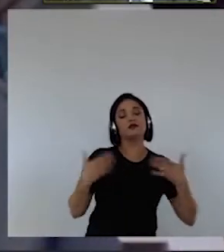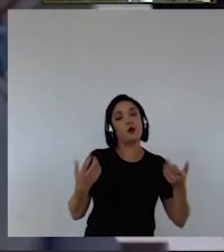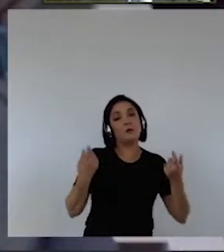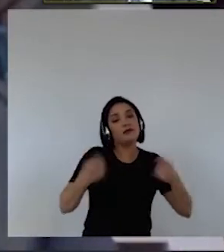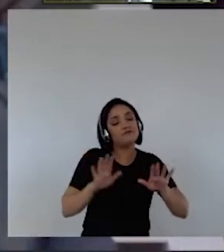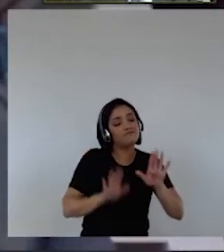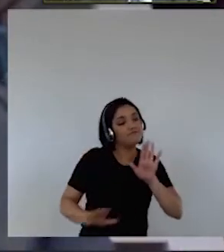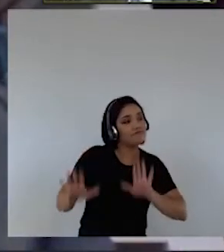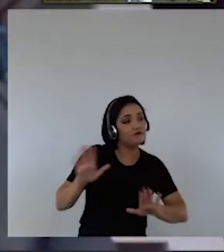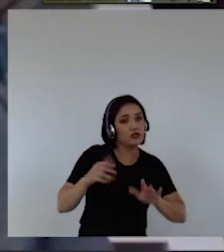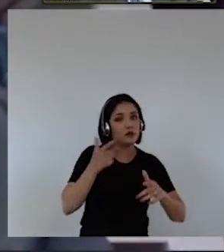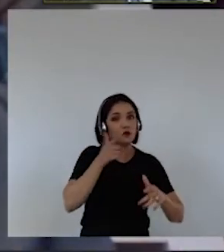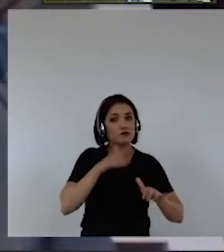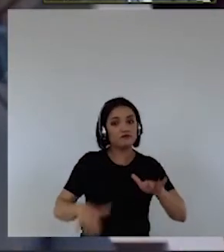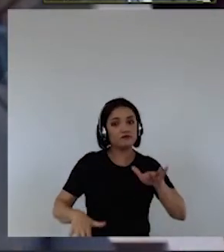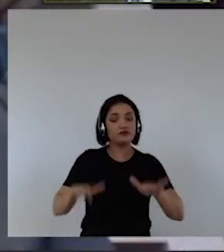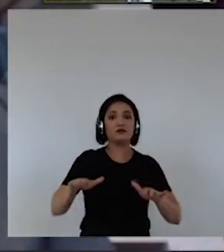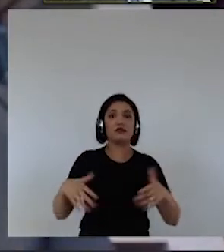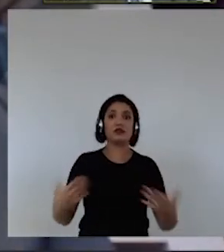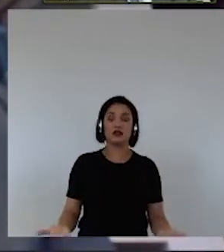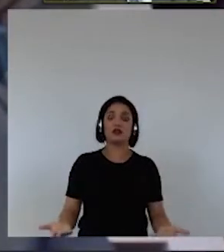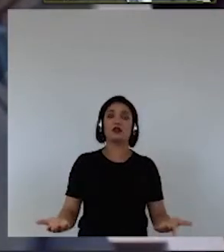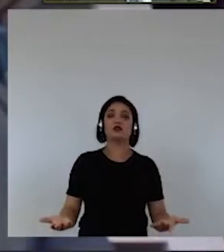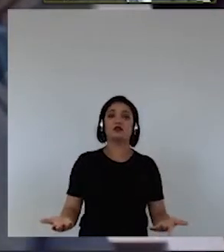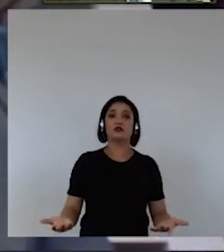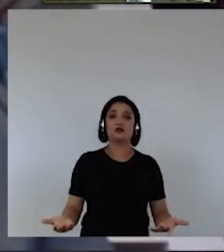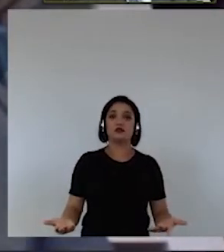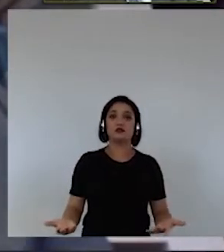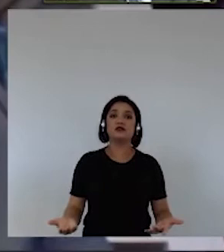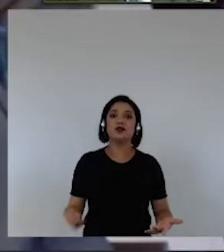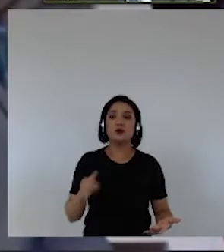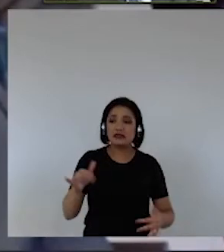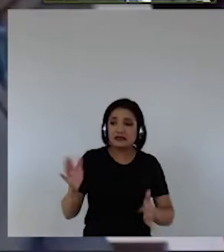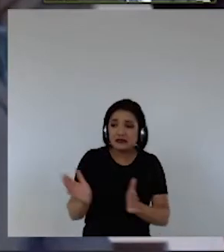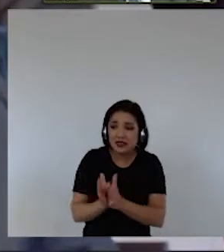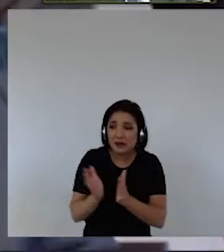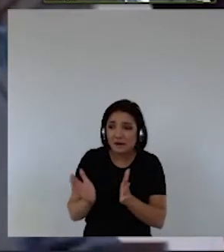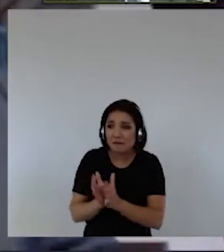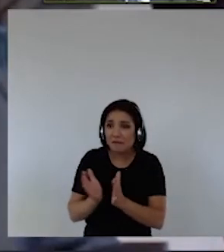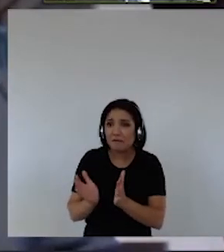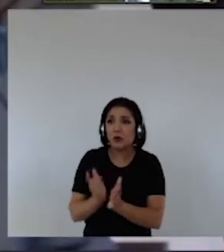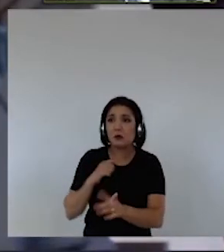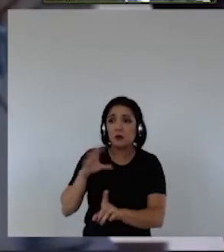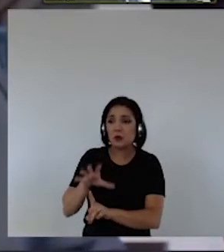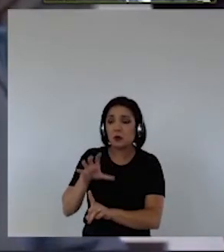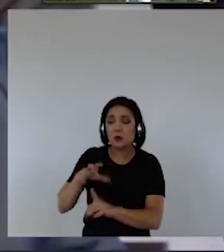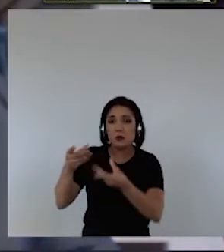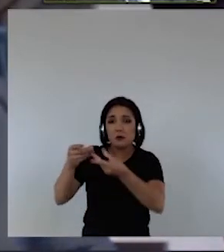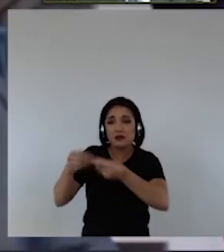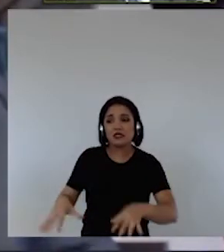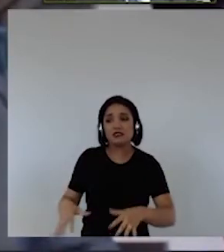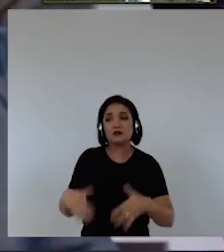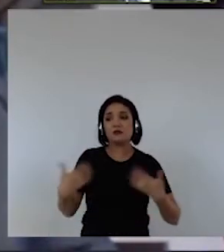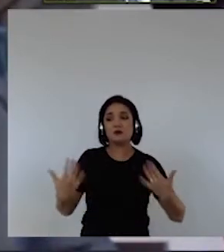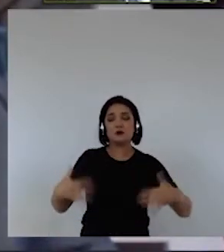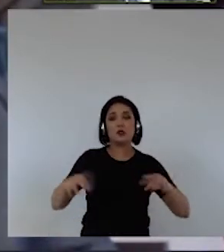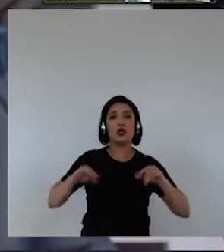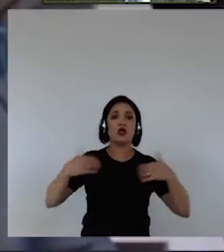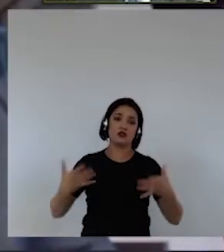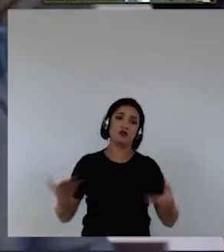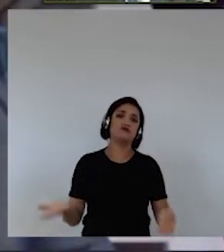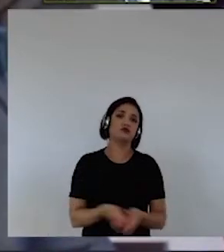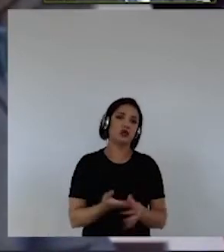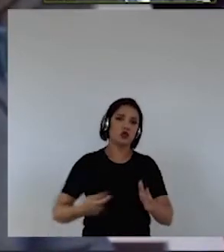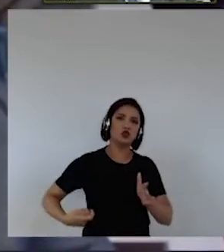Jurisprudencialmente, o empobrecimento tem sido mitigado, né? E também o quão o fato as